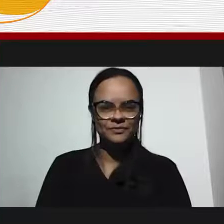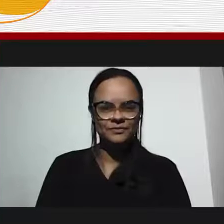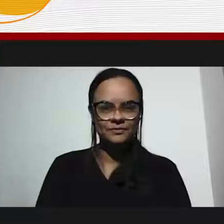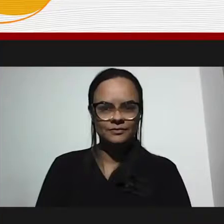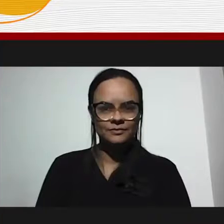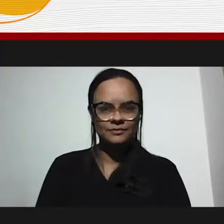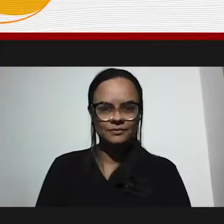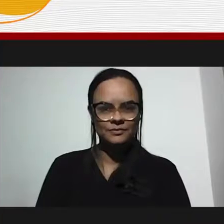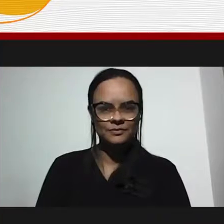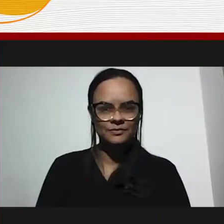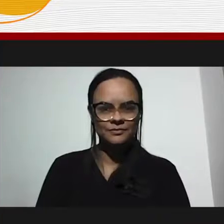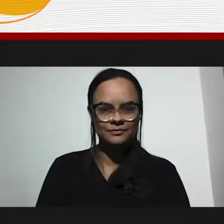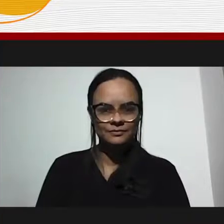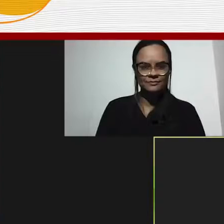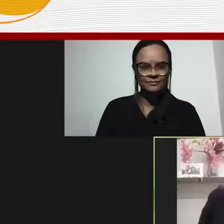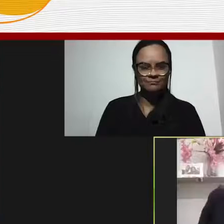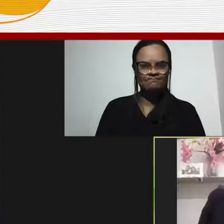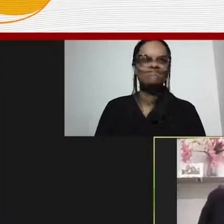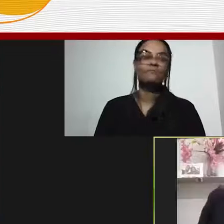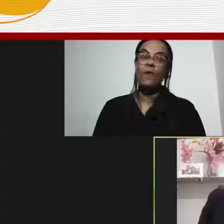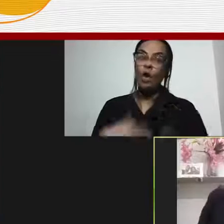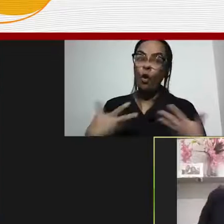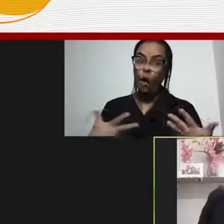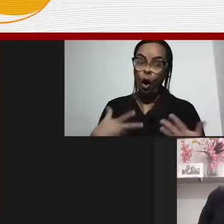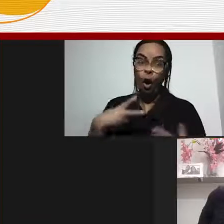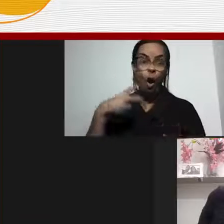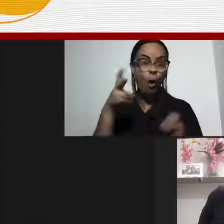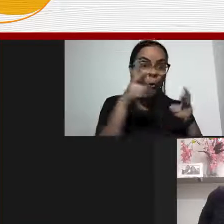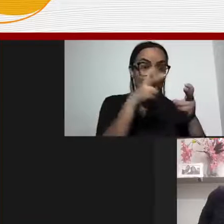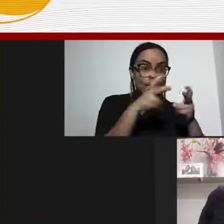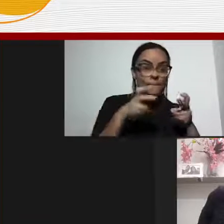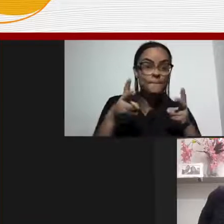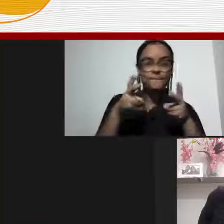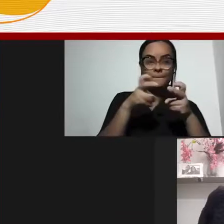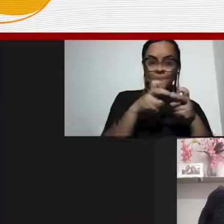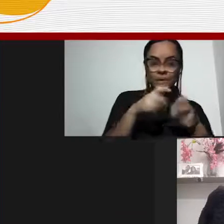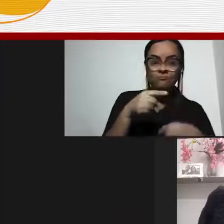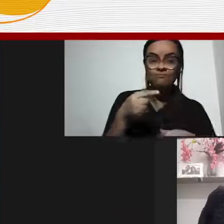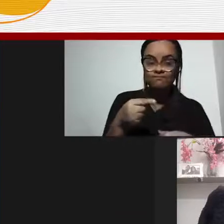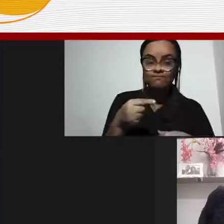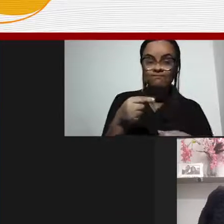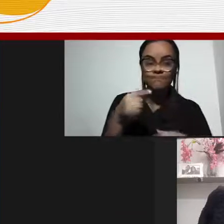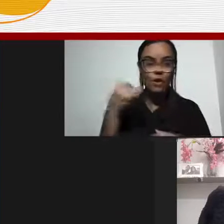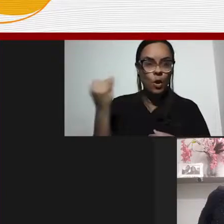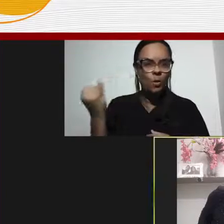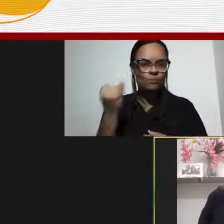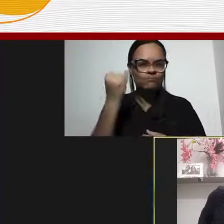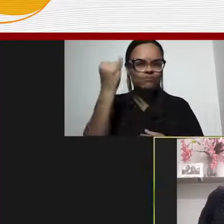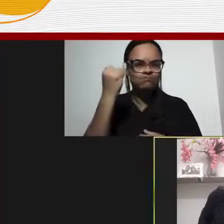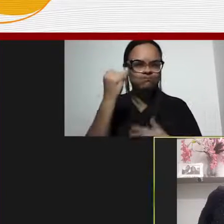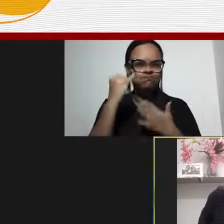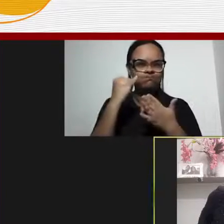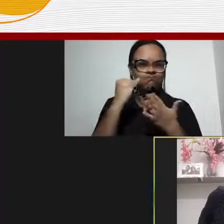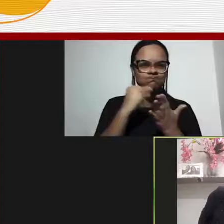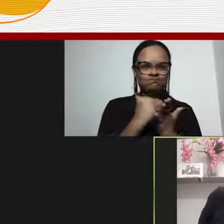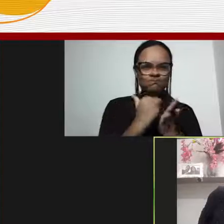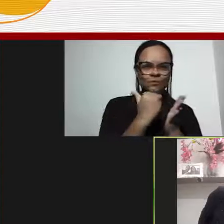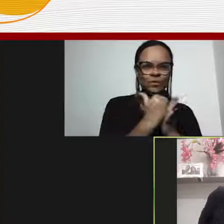E olha a importância, Clodoaldo, desse processo